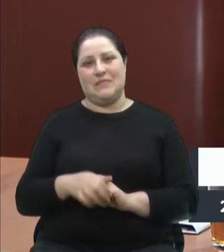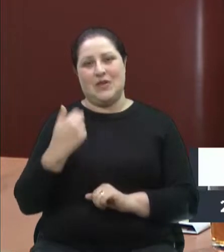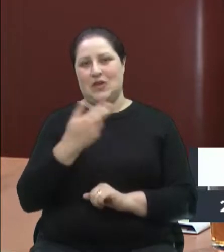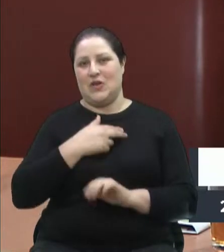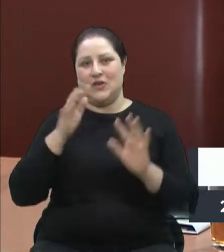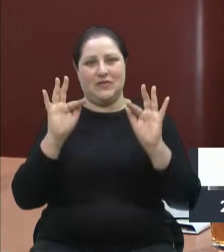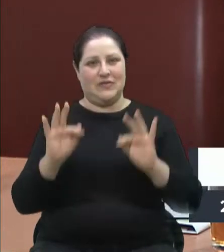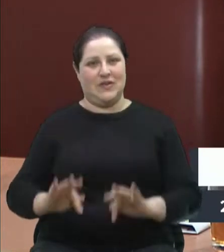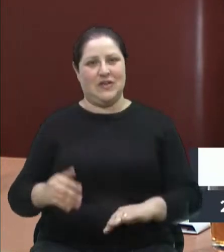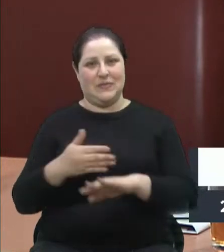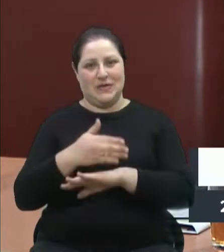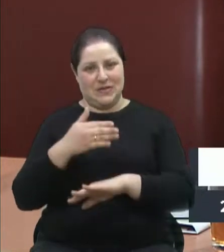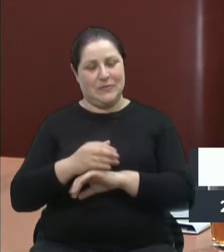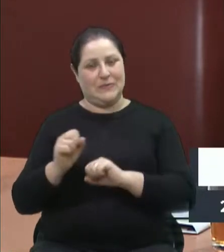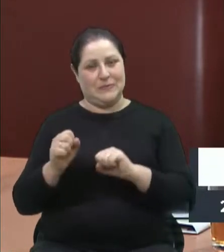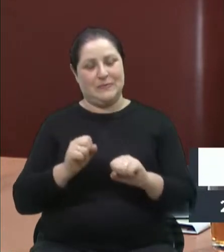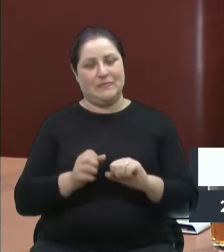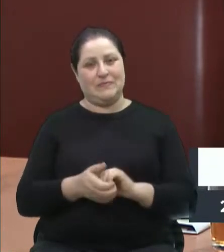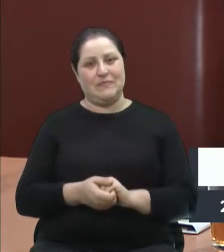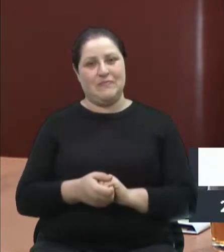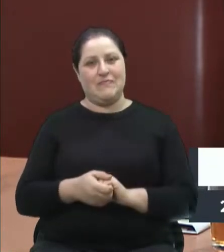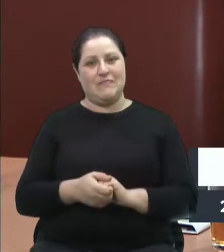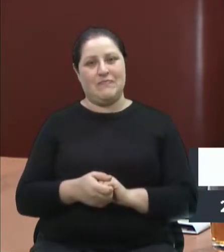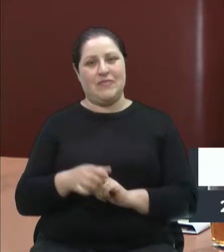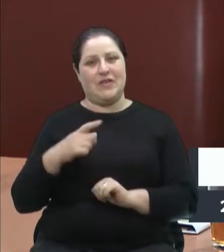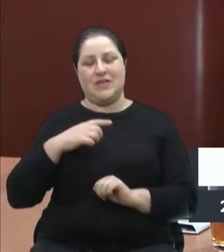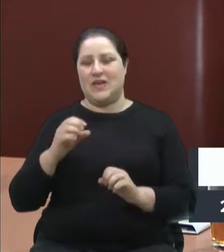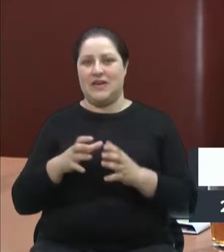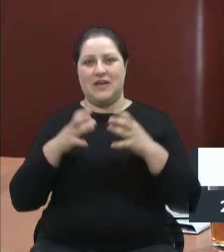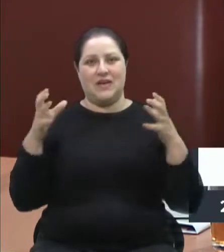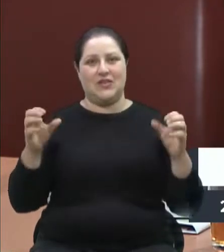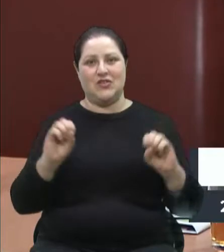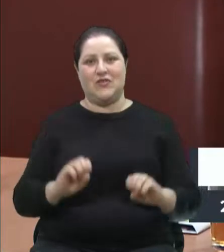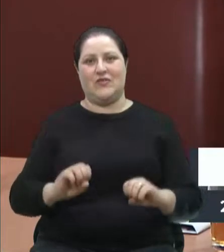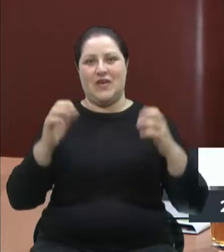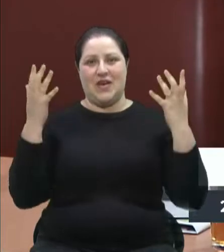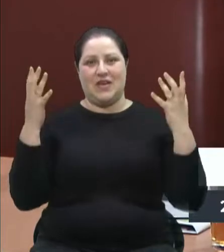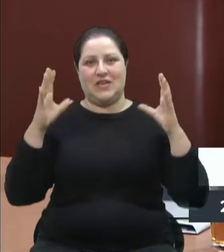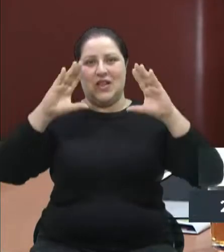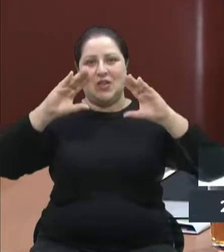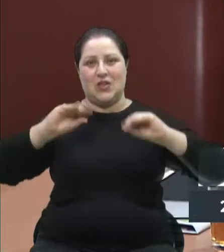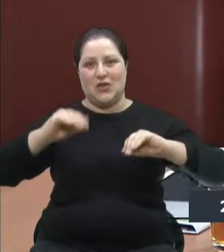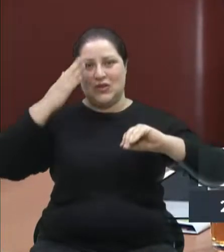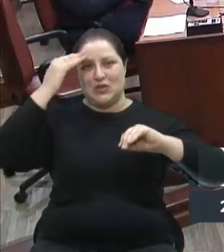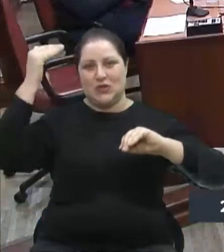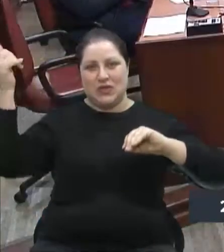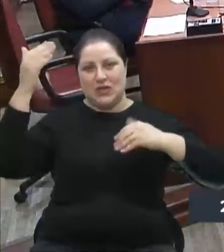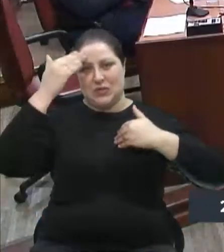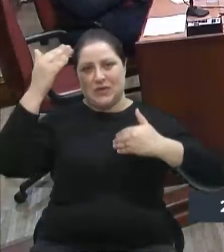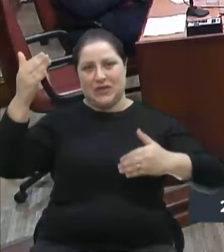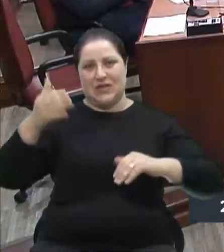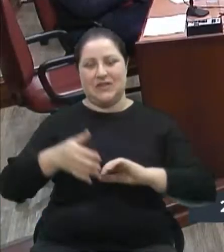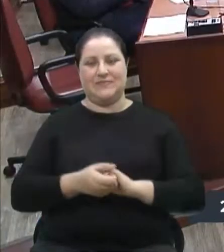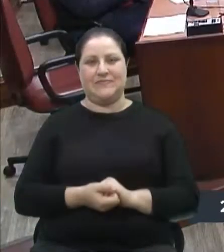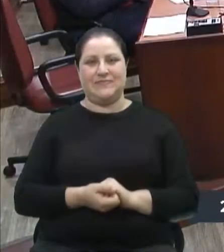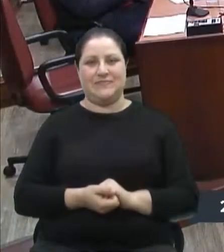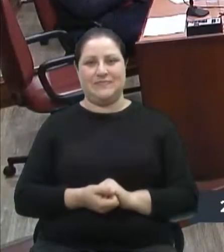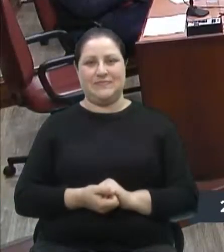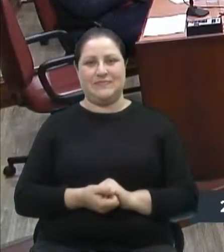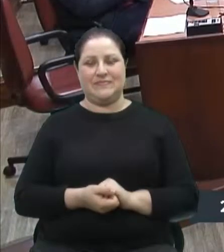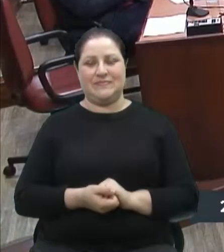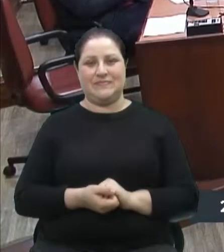poder participar e ficamos lá na numa grande festa e uma noite de muito sucesso Obrigado Vereador obrigado